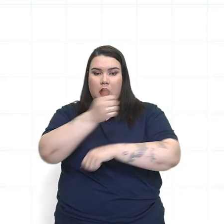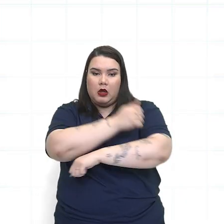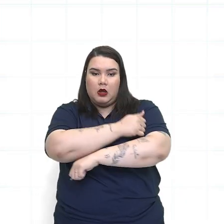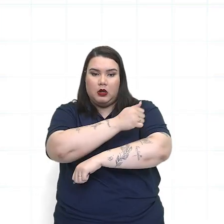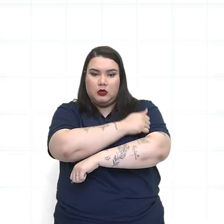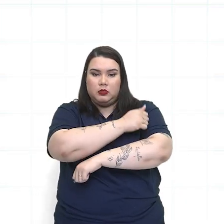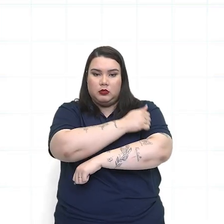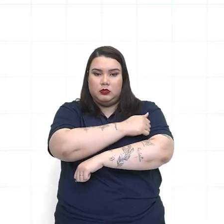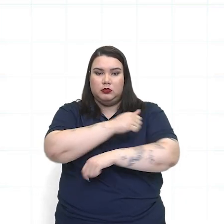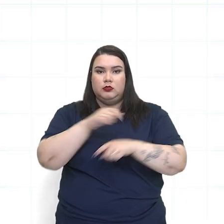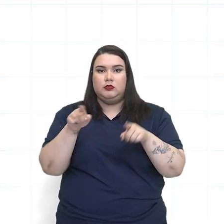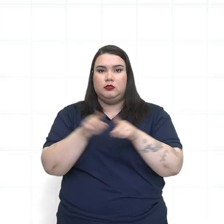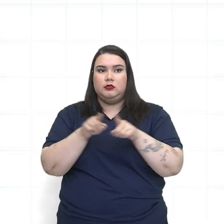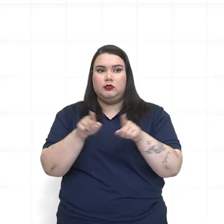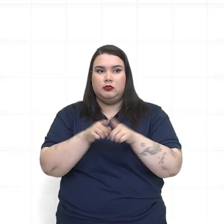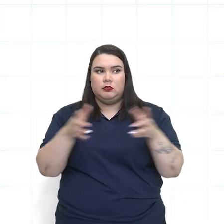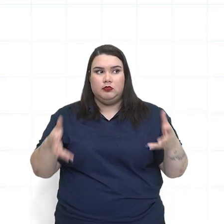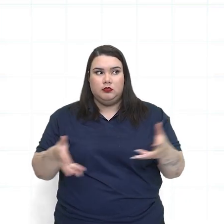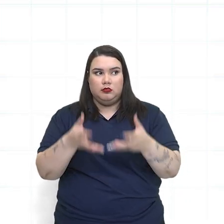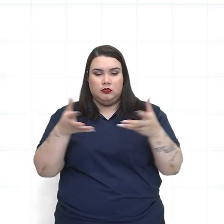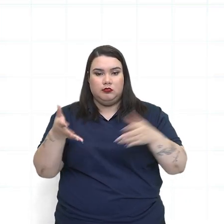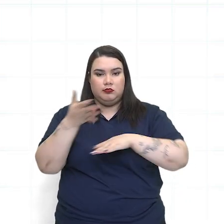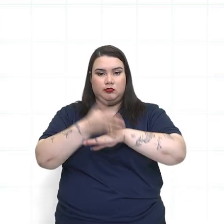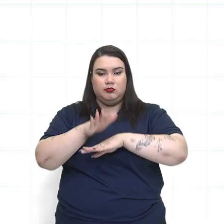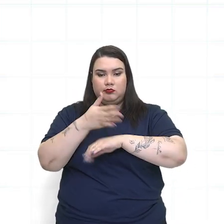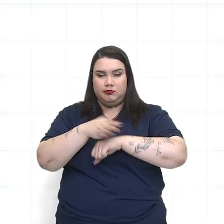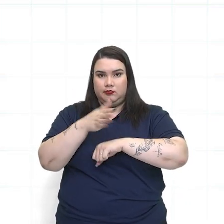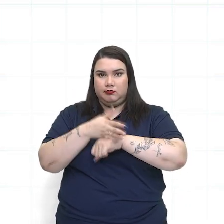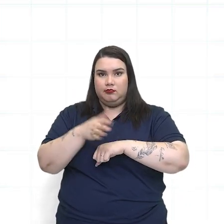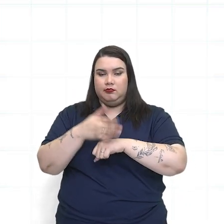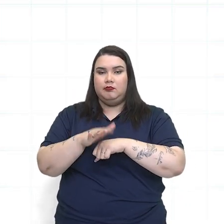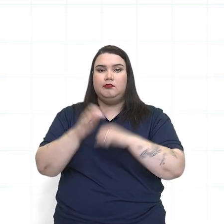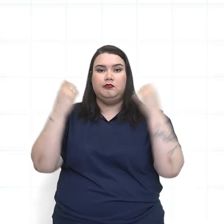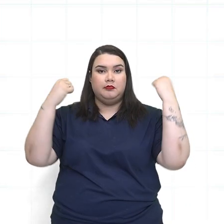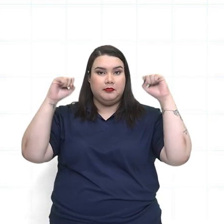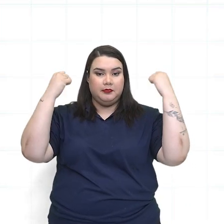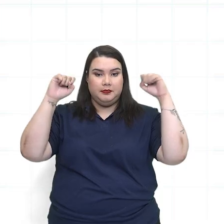alunos e incentivar a prática de atividades